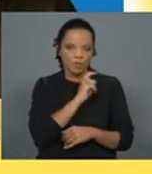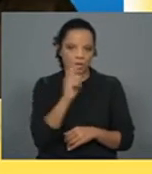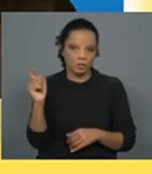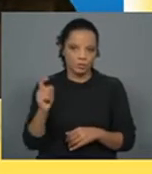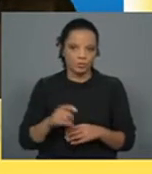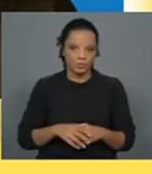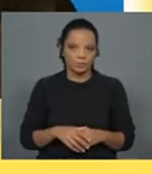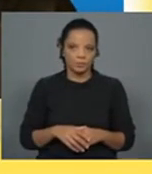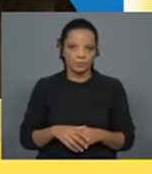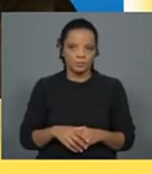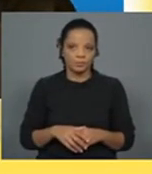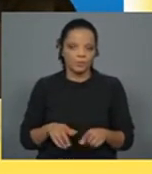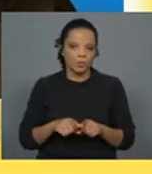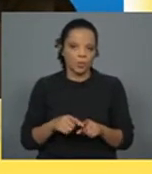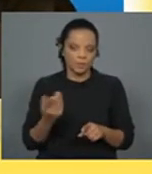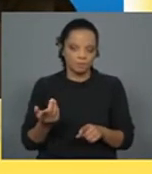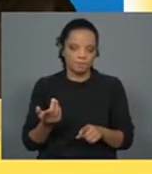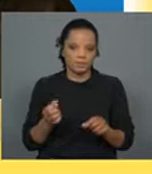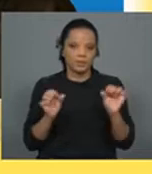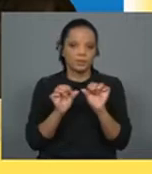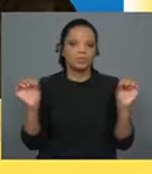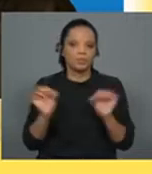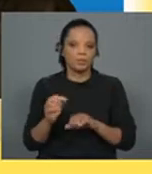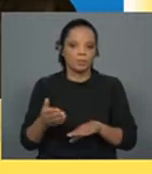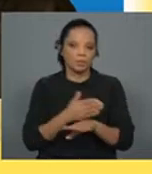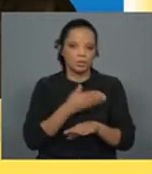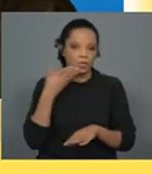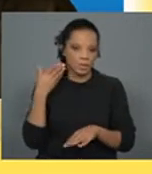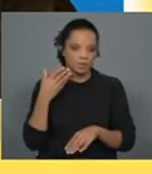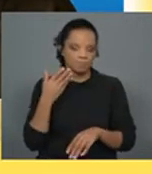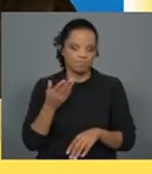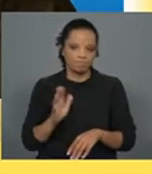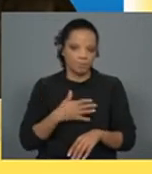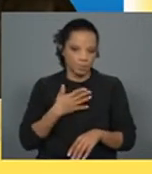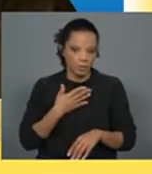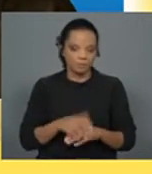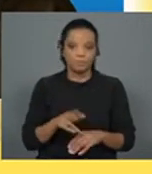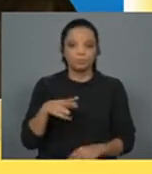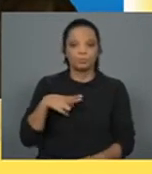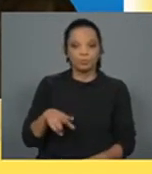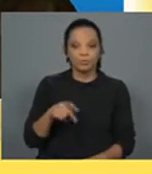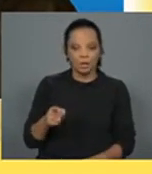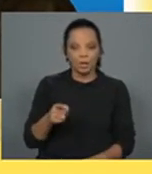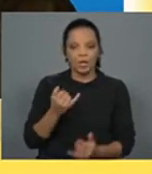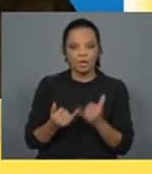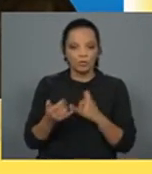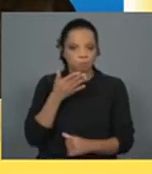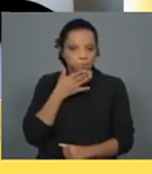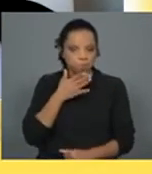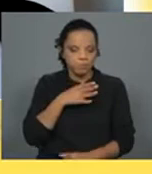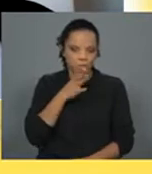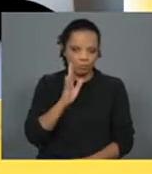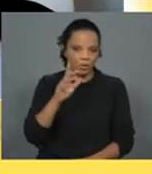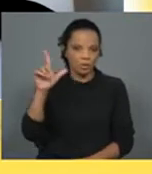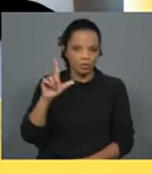tal efeito indesejável de um sistema de alerta precoce. Paula, Portugal tem um risco moderado, já que o dissemos, mas